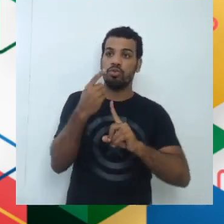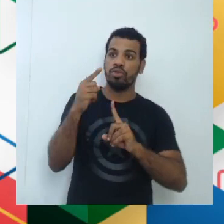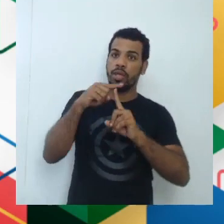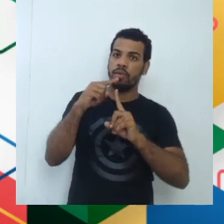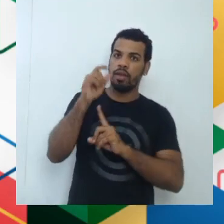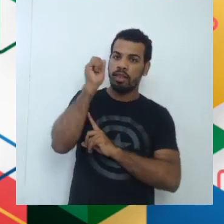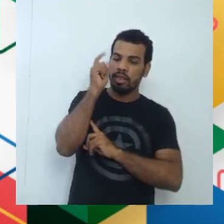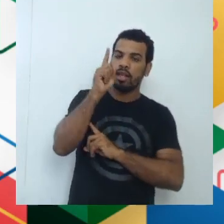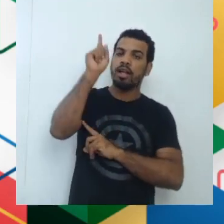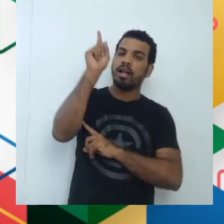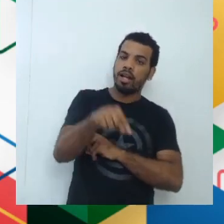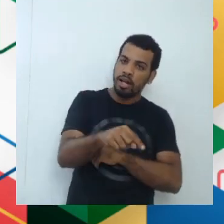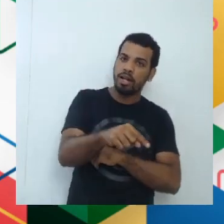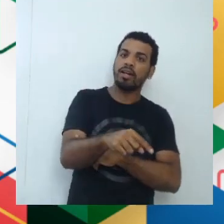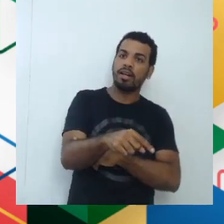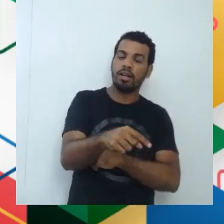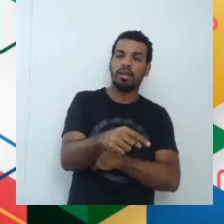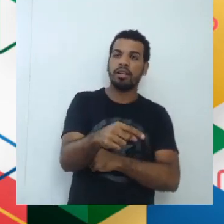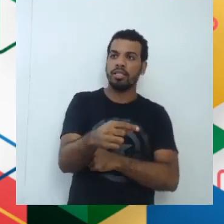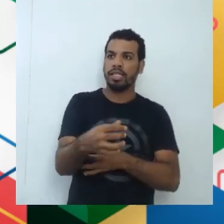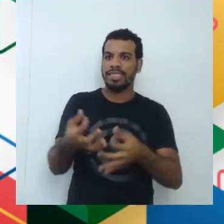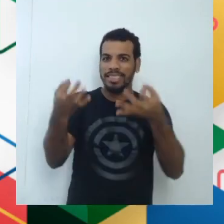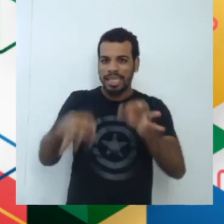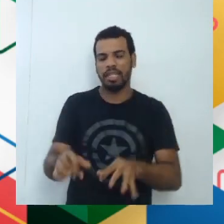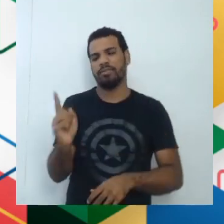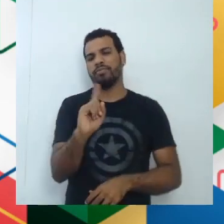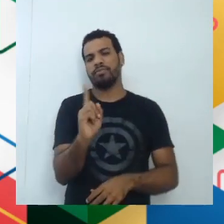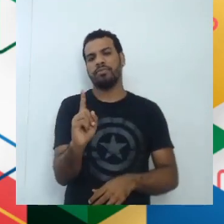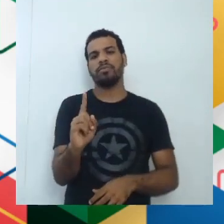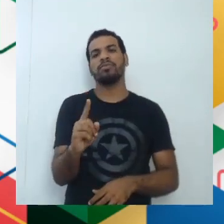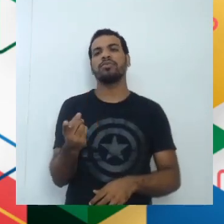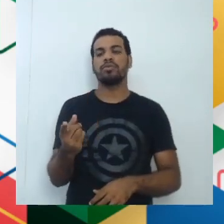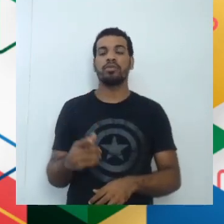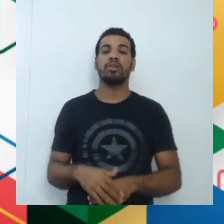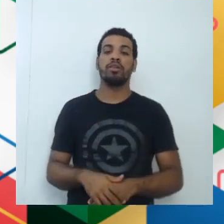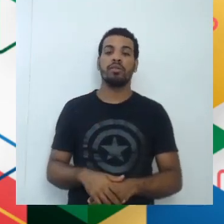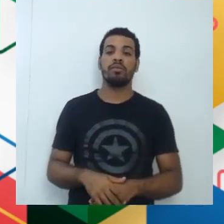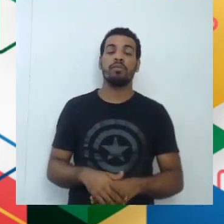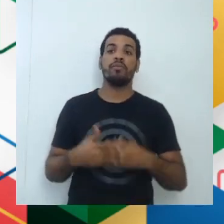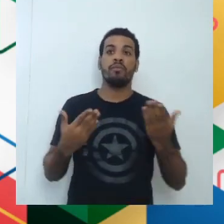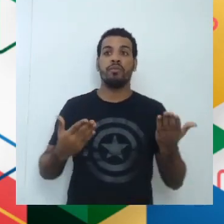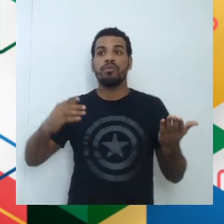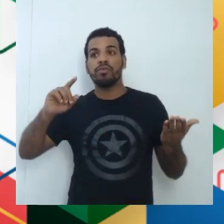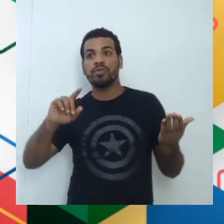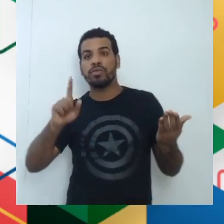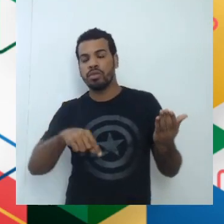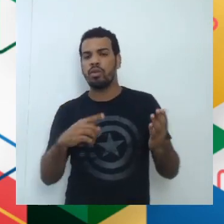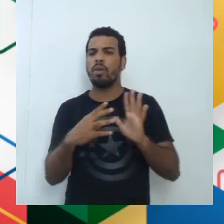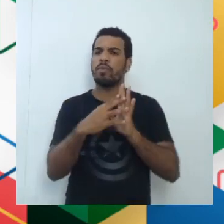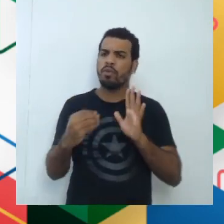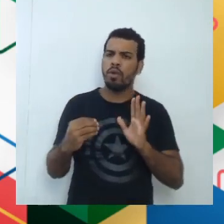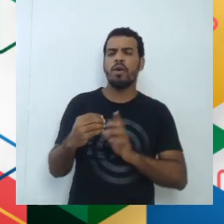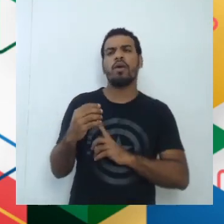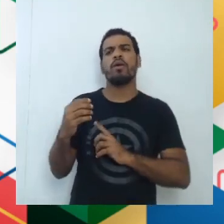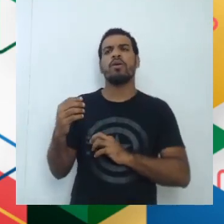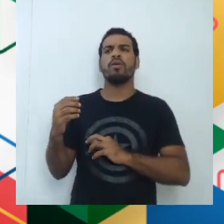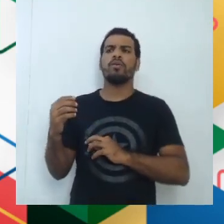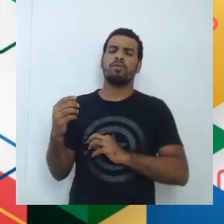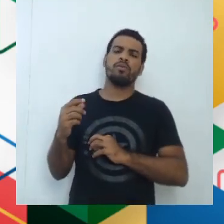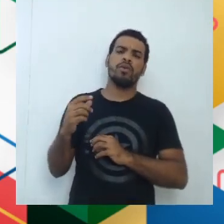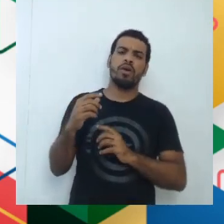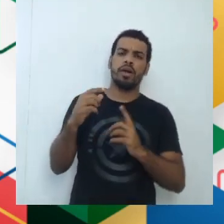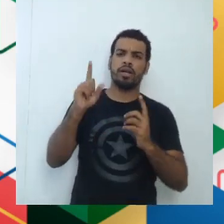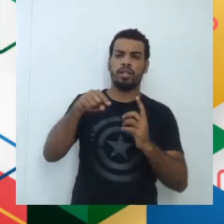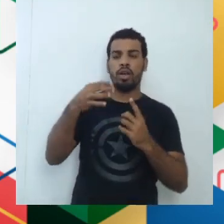eles não são modelos certos, né? São modelos que raramente existem, mas que a gente vai ter como modelo, como parâmetro, para que a gente